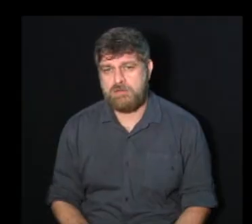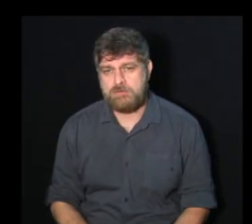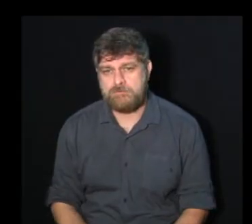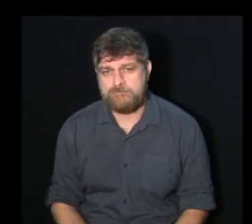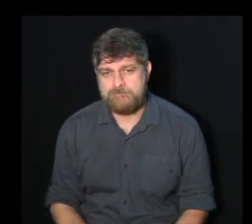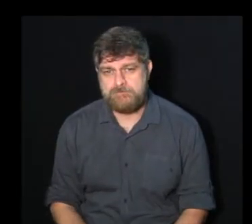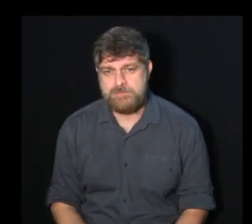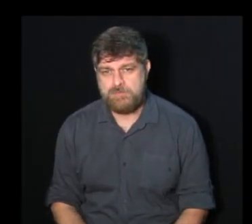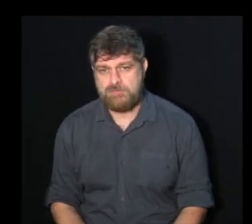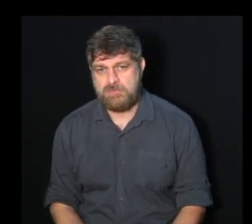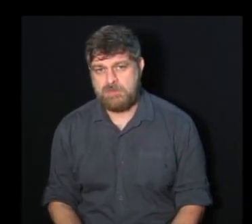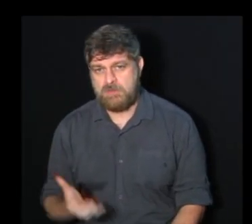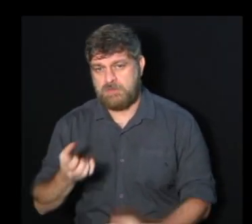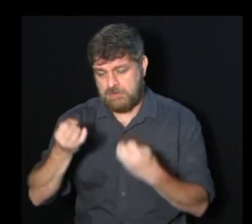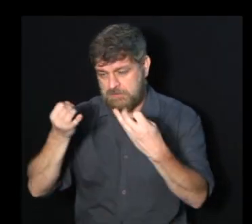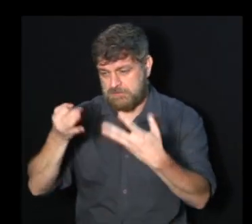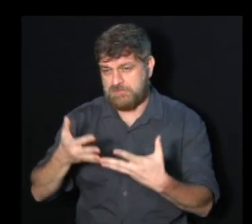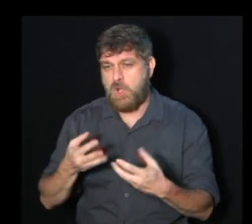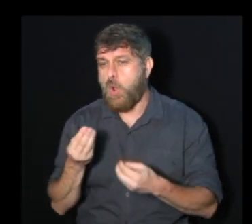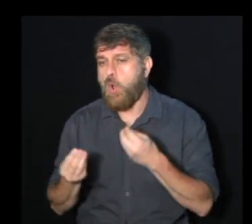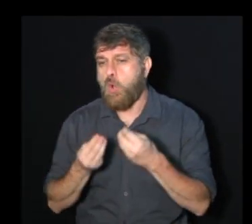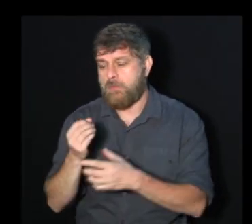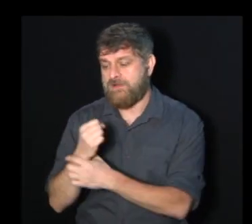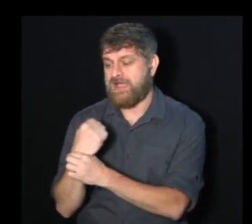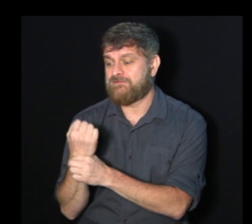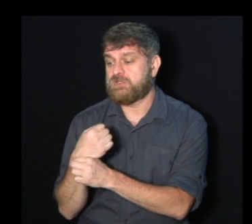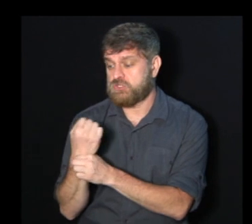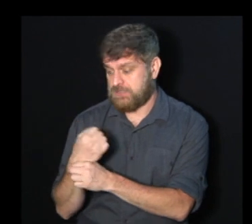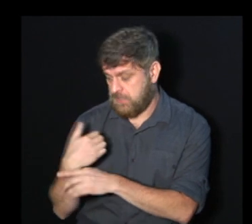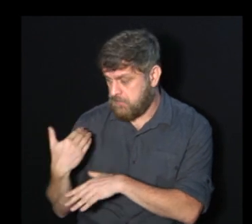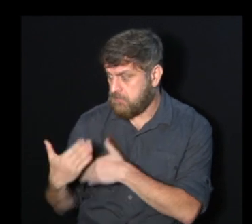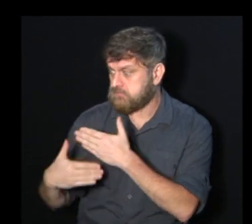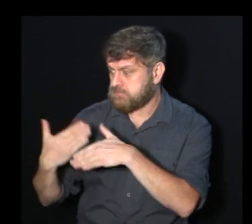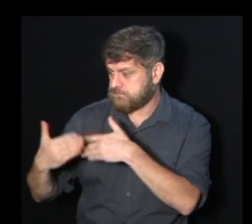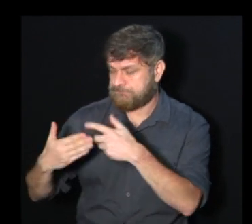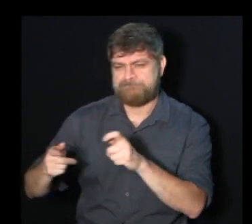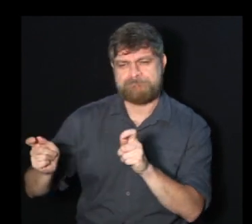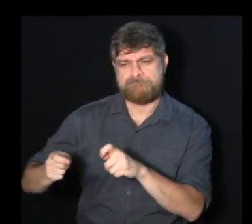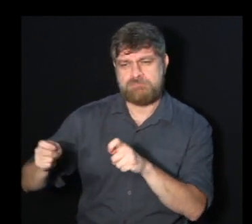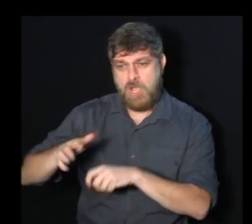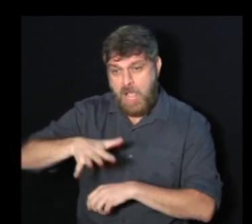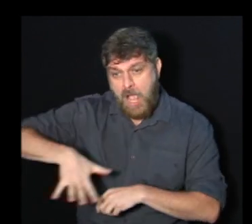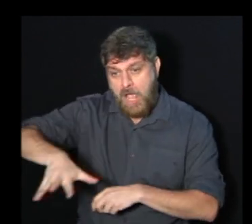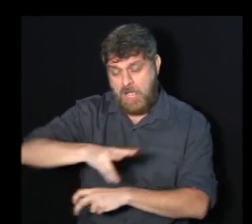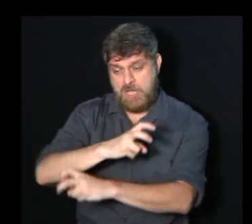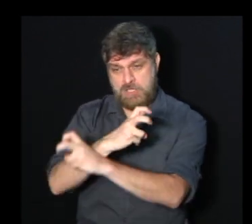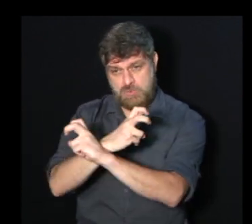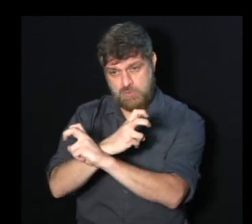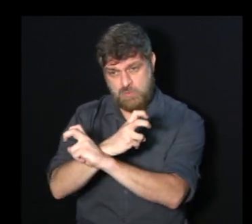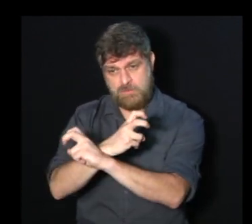Então, para falar um pouquinho sobre a evolução da fisioterapia, né, dentro da ortopedia,